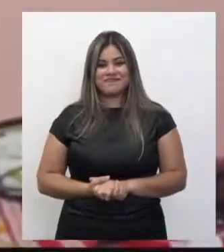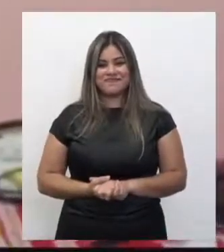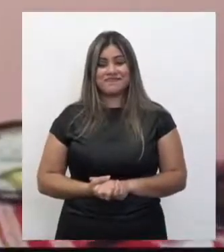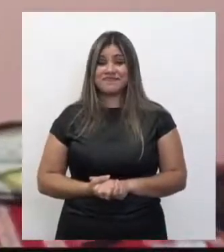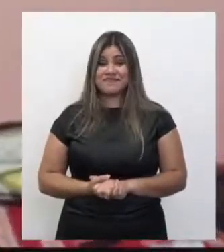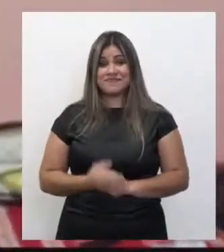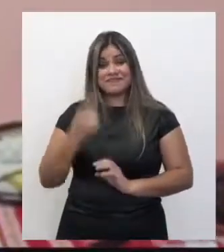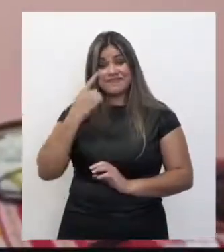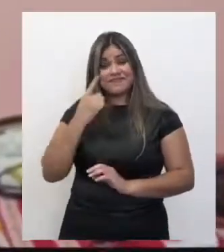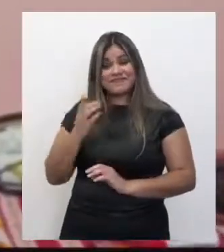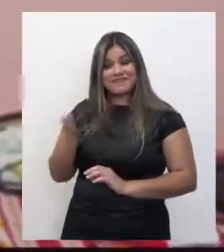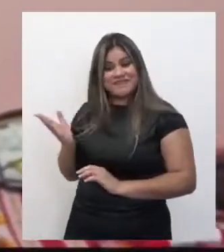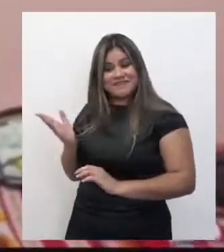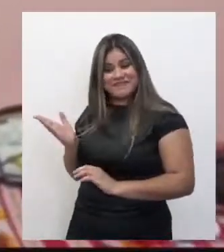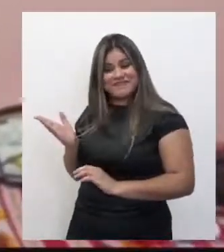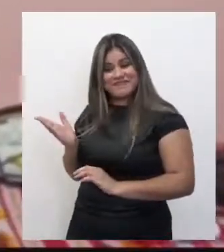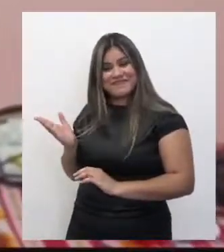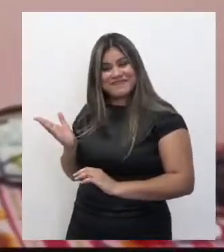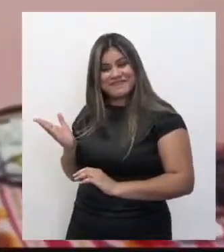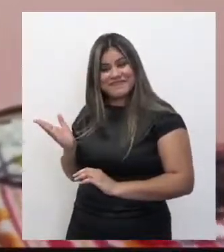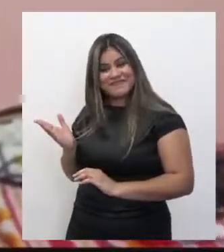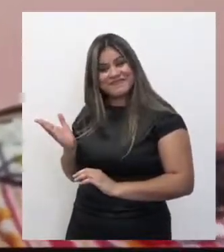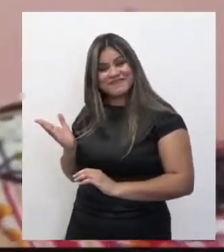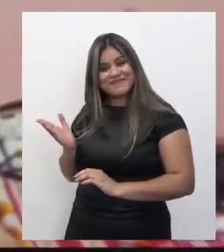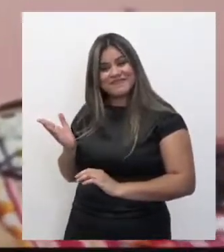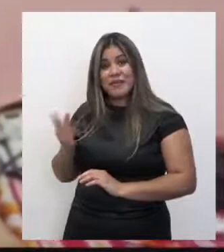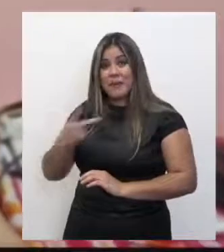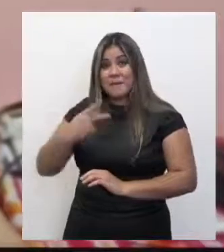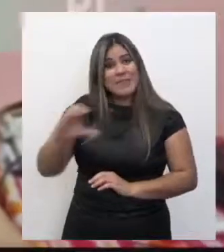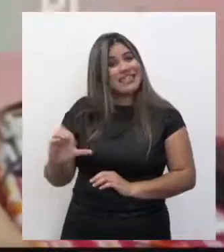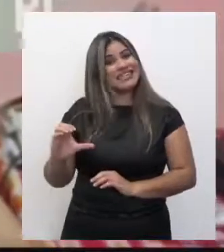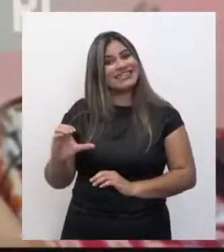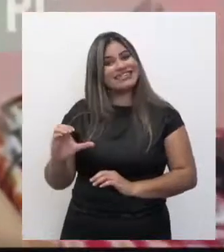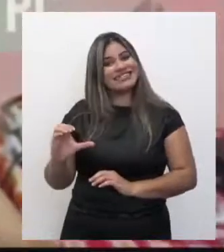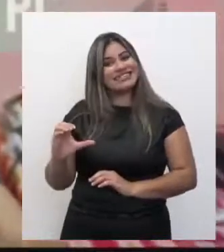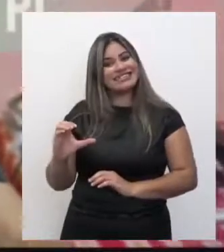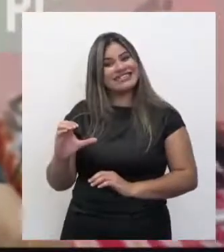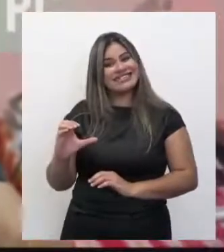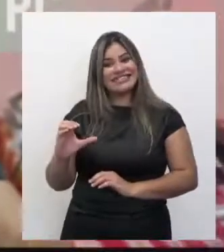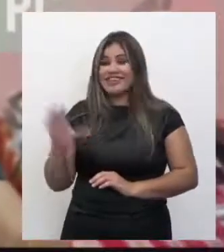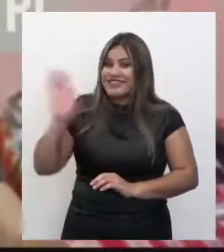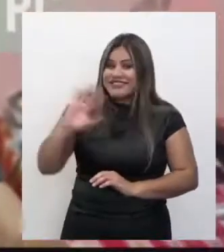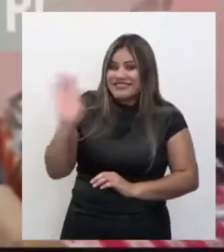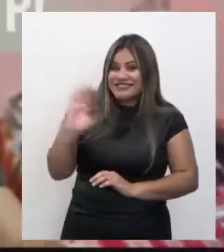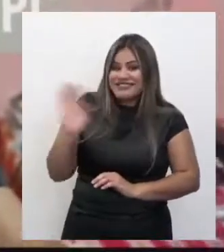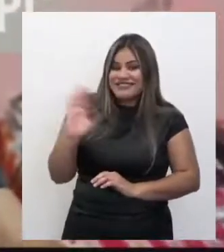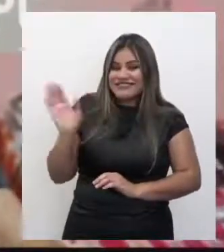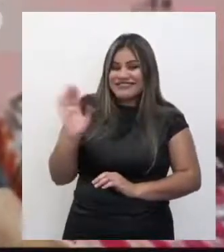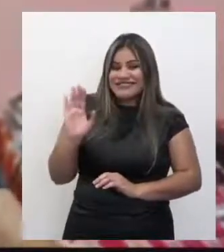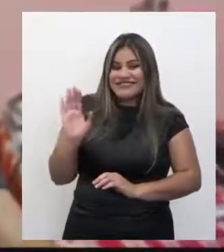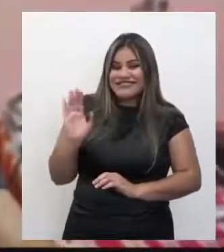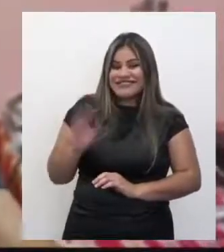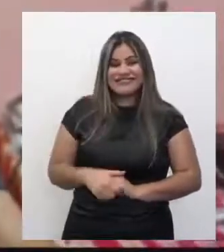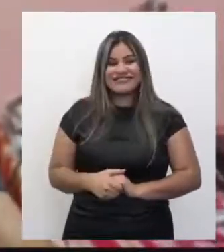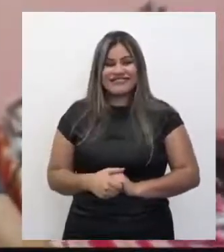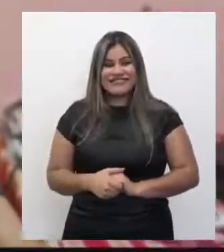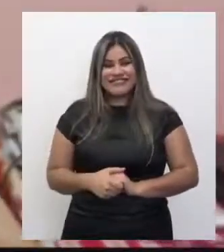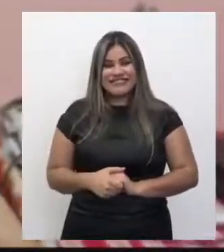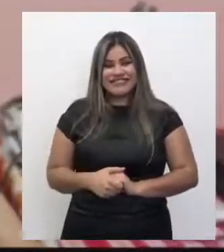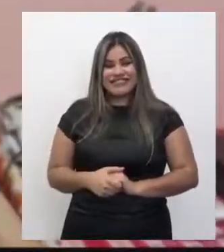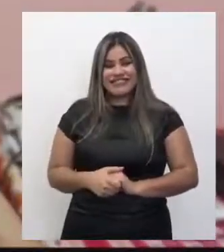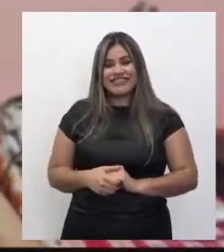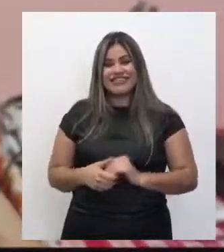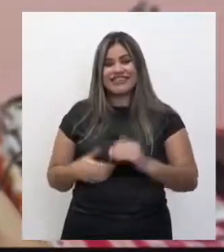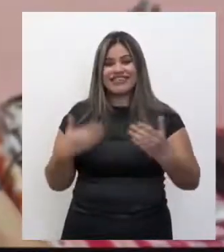Quero apresentar para vocês o PC. Oi, PC, tudo bem?